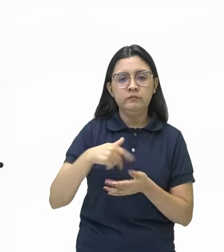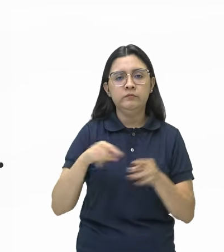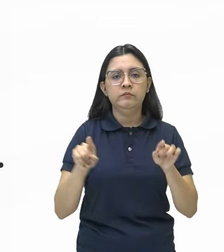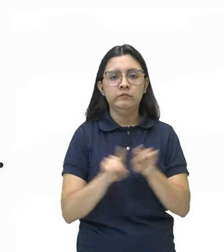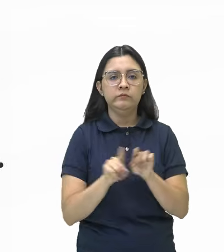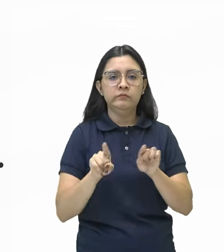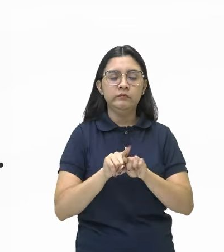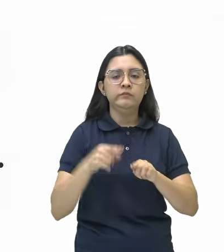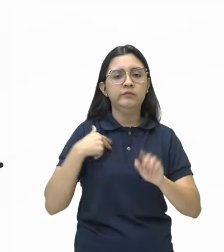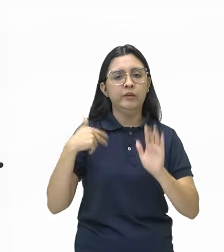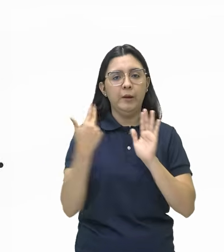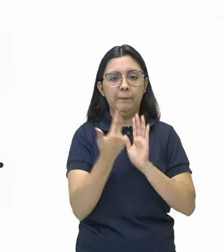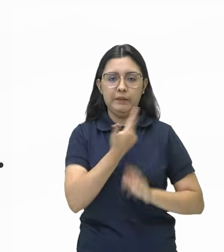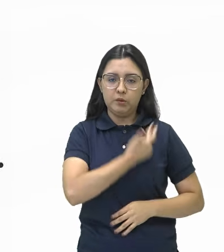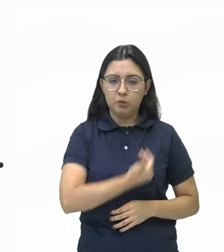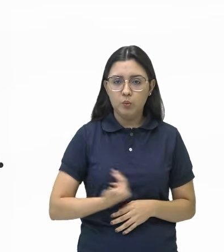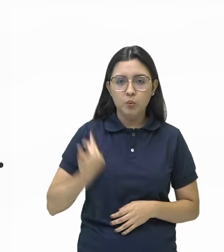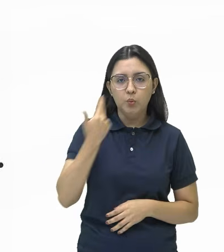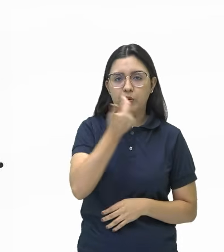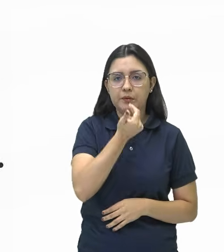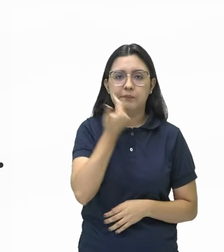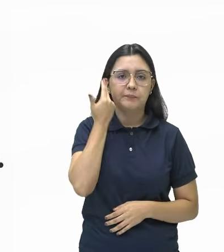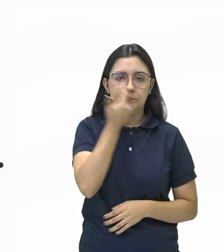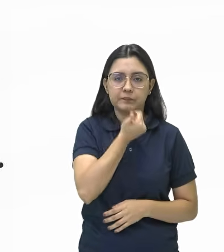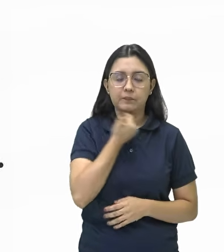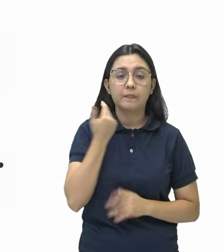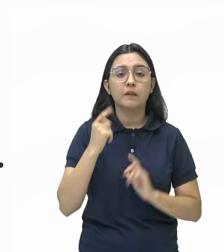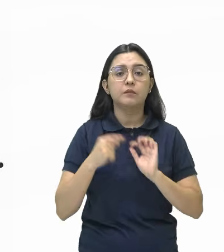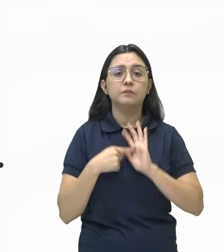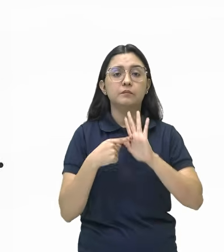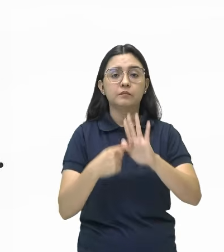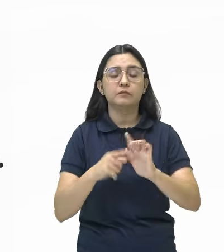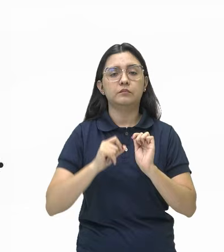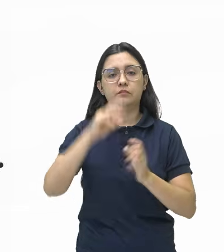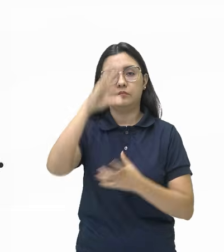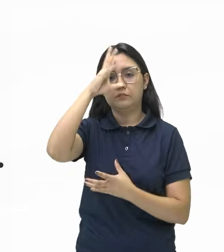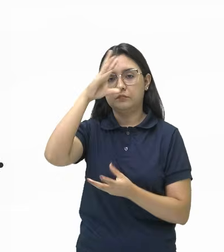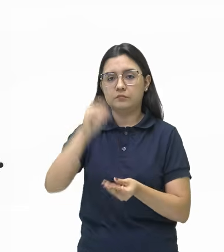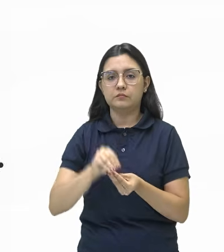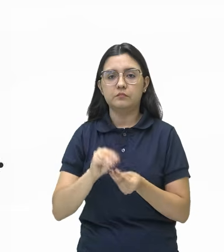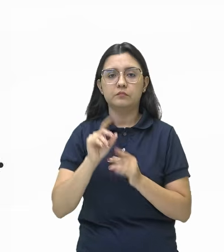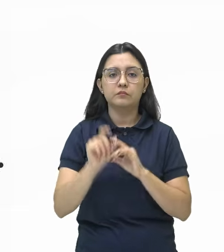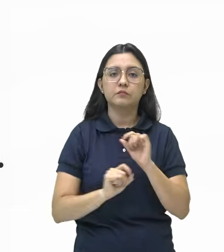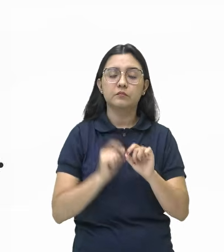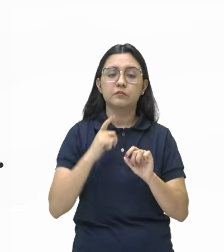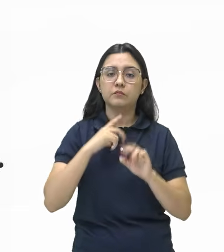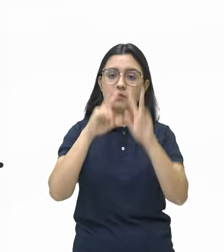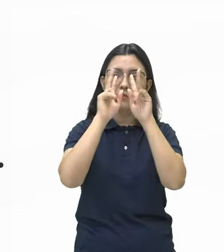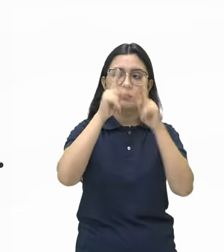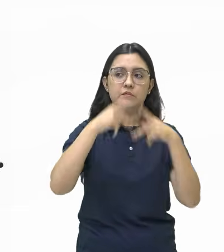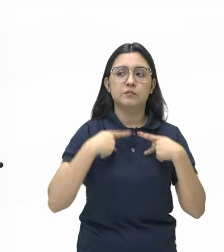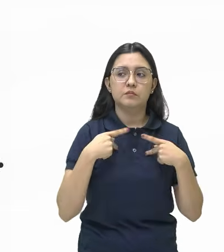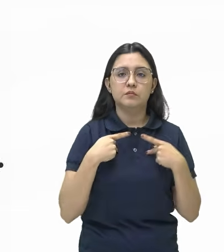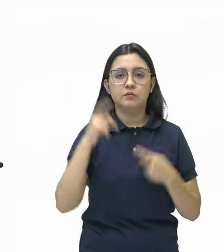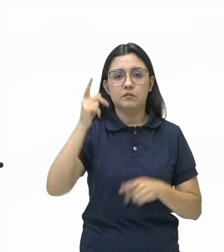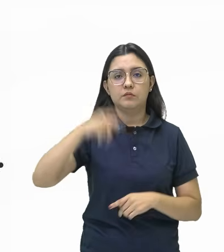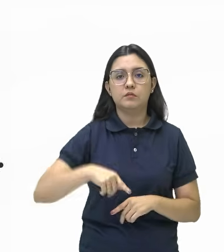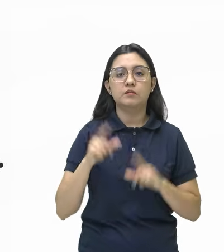suas pinturas. Né? Tudo isso está enraizado na compreensão de que os seres humanos